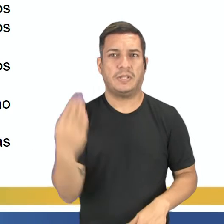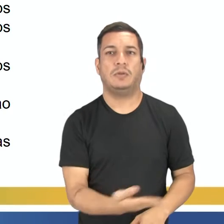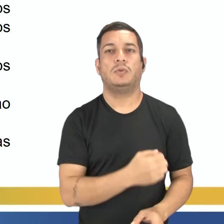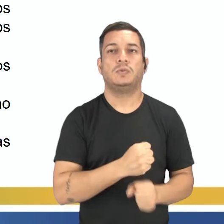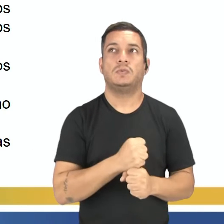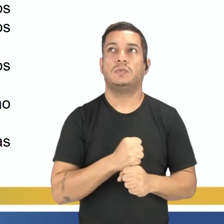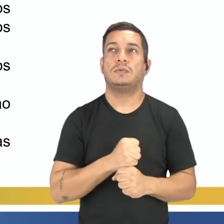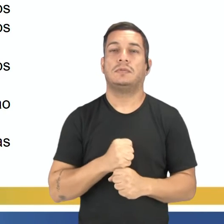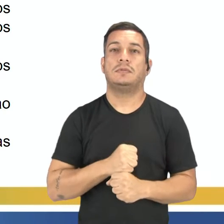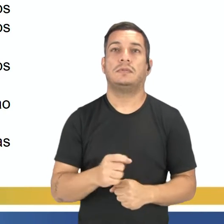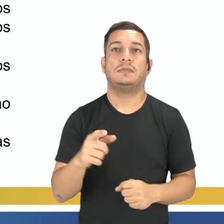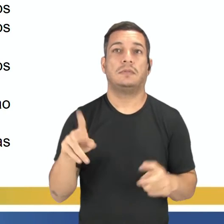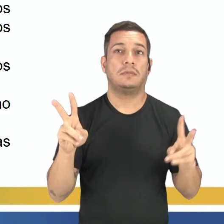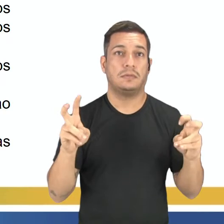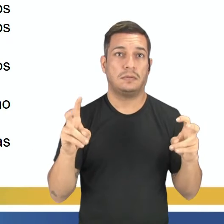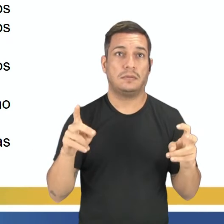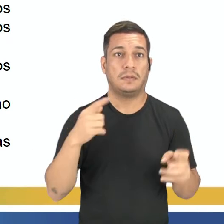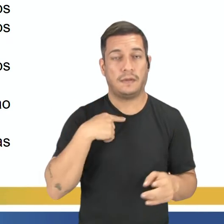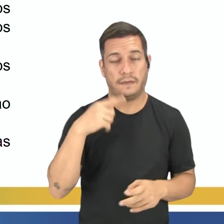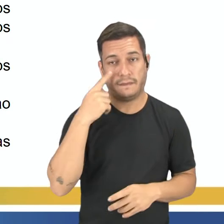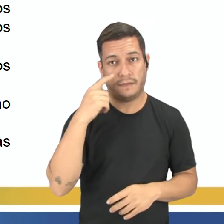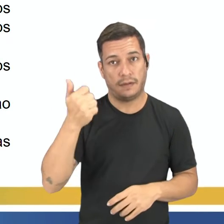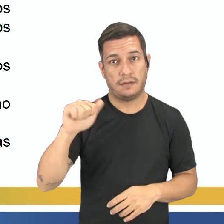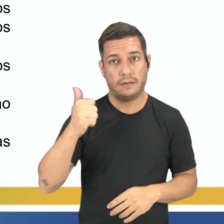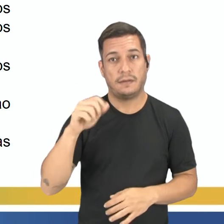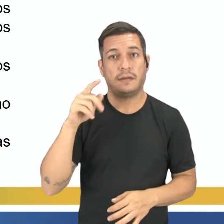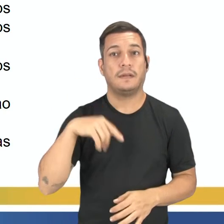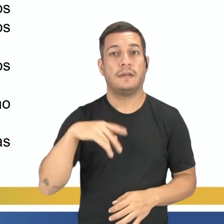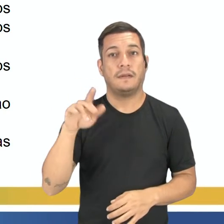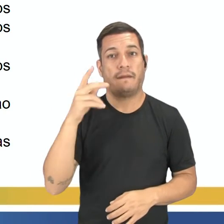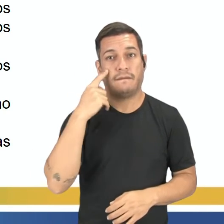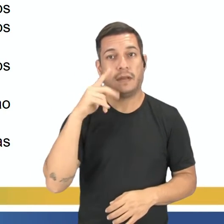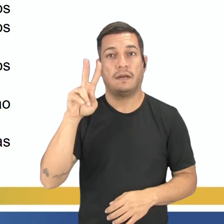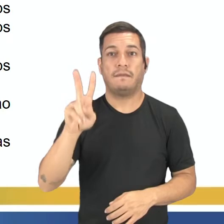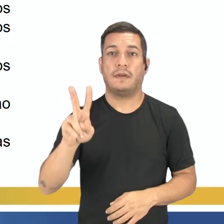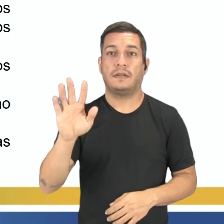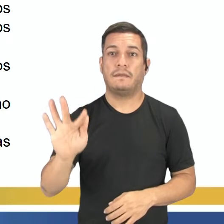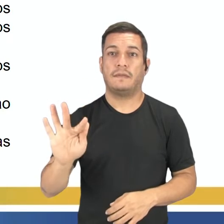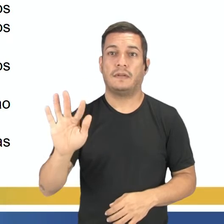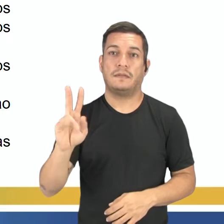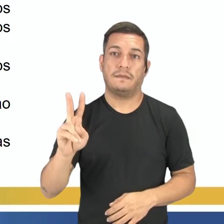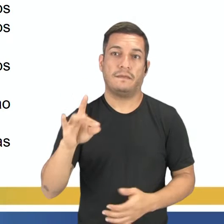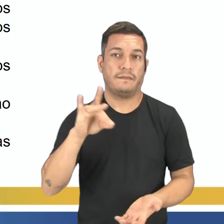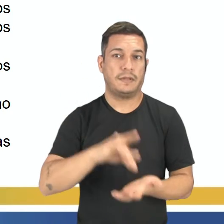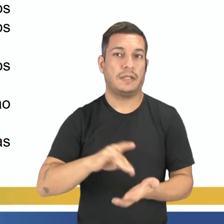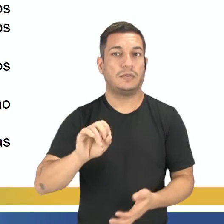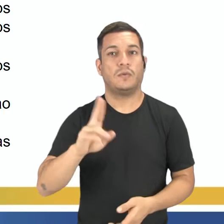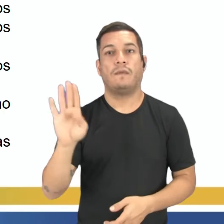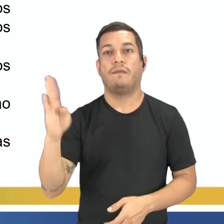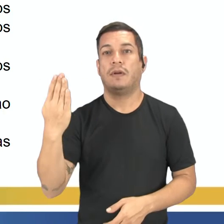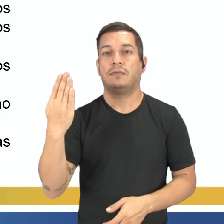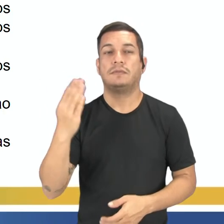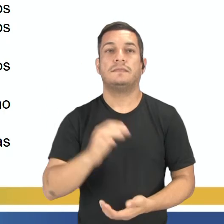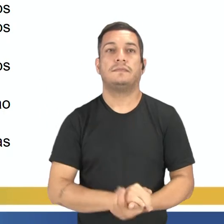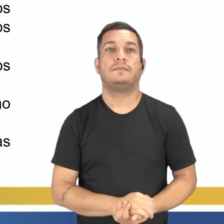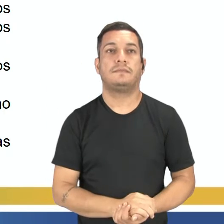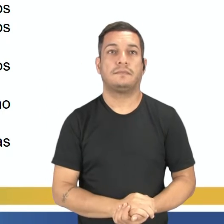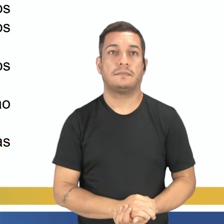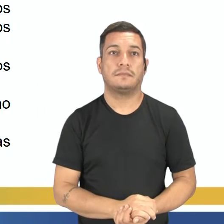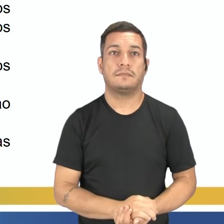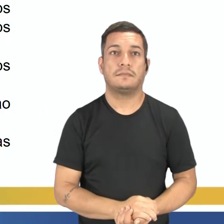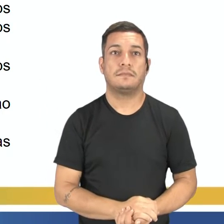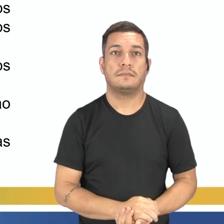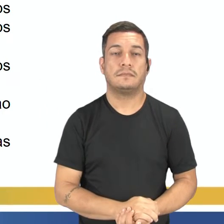ano. Sobre esse tema, analise as afirmativas a seguir e marque verdadeiro para as verdadeiras e falso para as falsas,